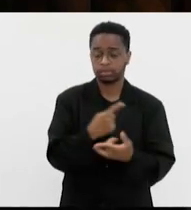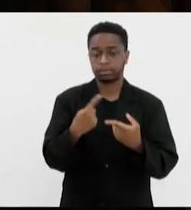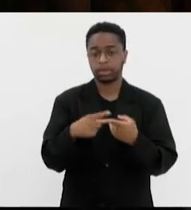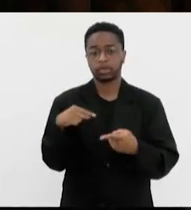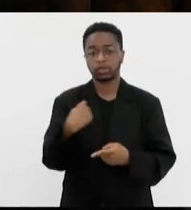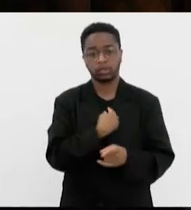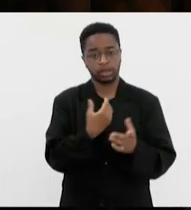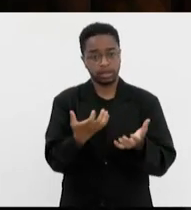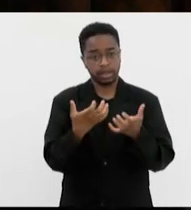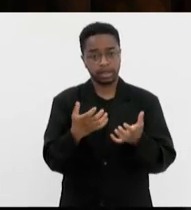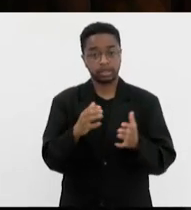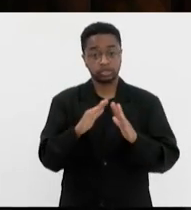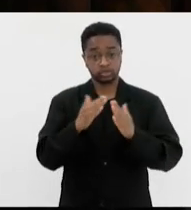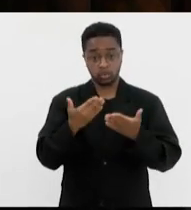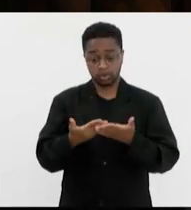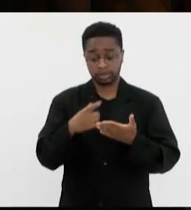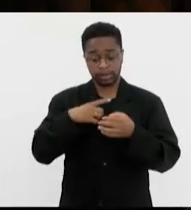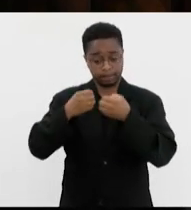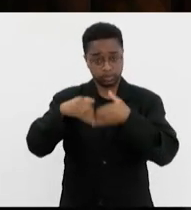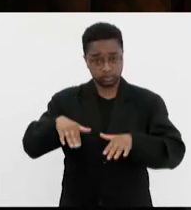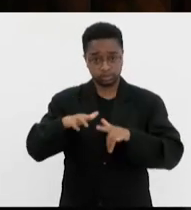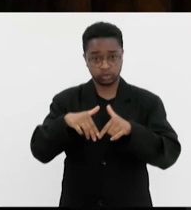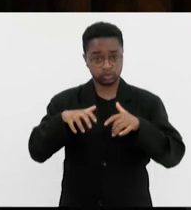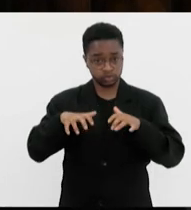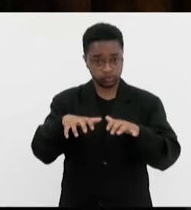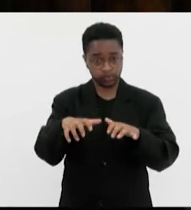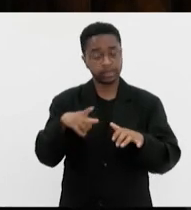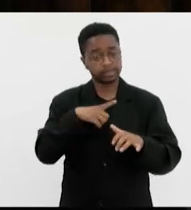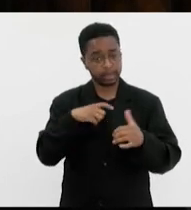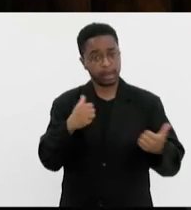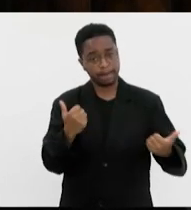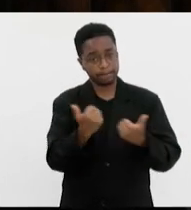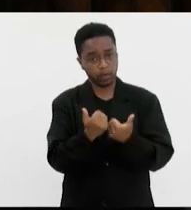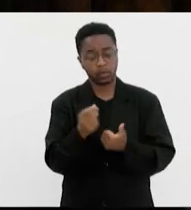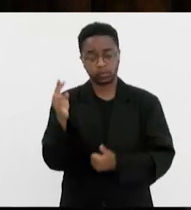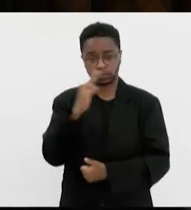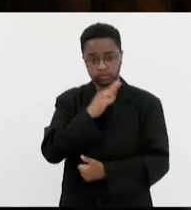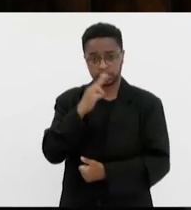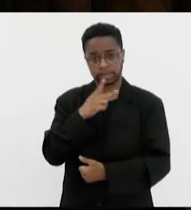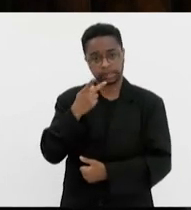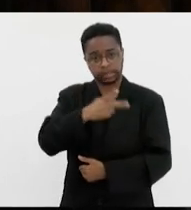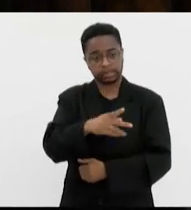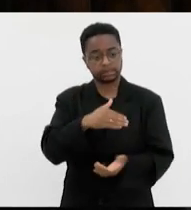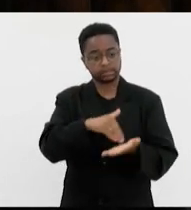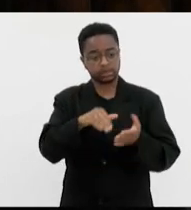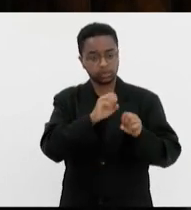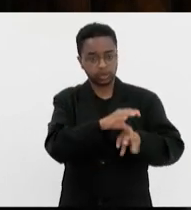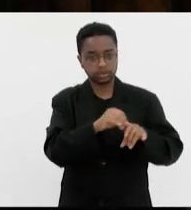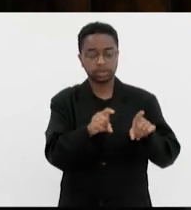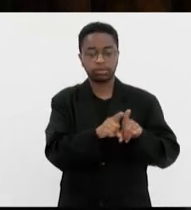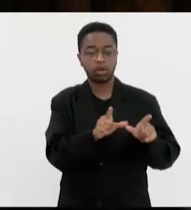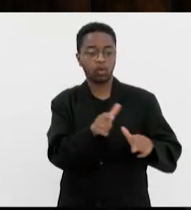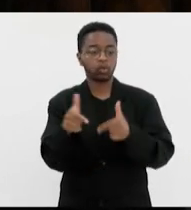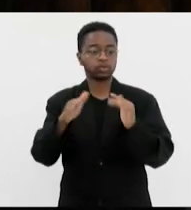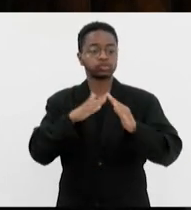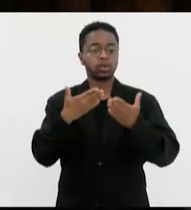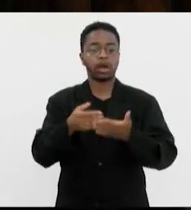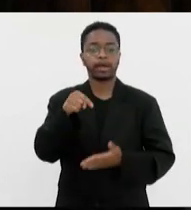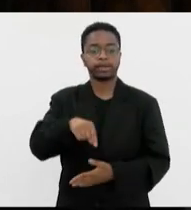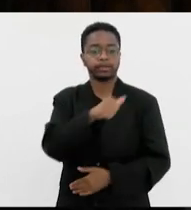que sofreram com as chuvas tenham um amparo emergencial da SEDUC e que o conjunto das escolas do Estado do Rio de Janeiro tenha um